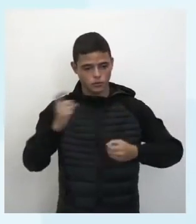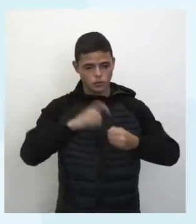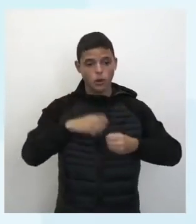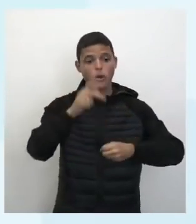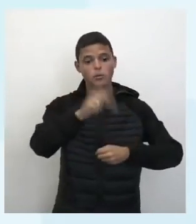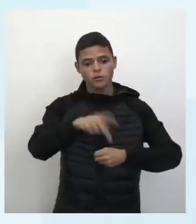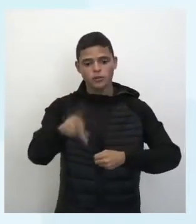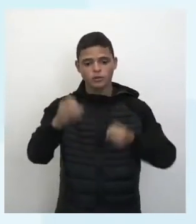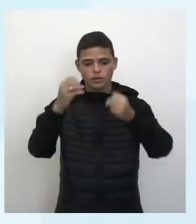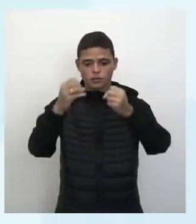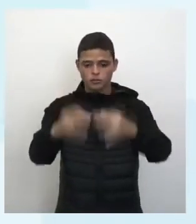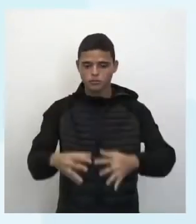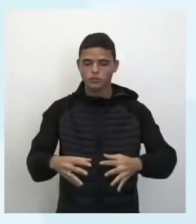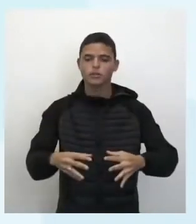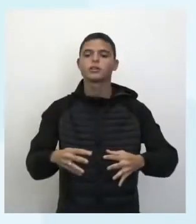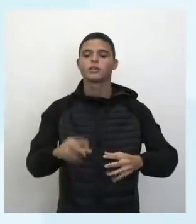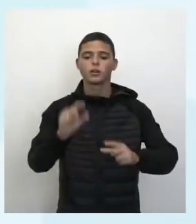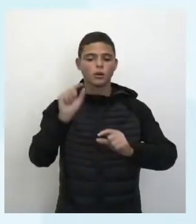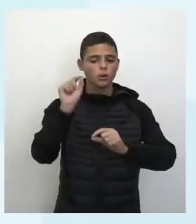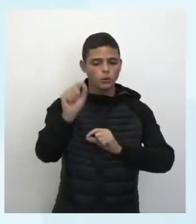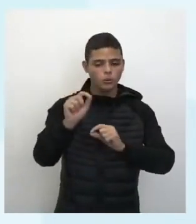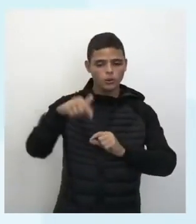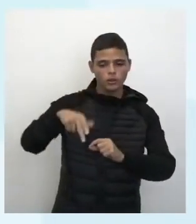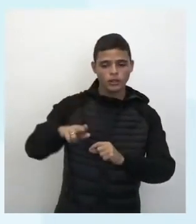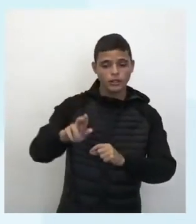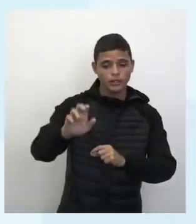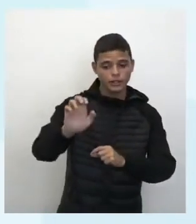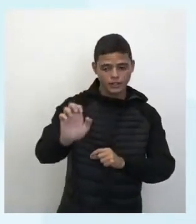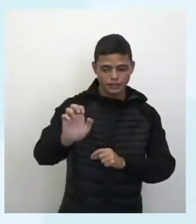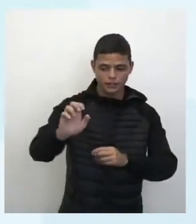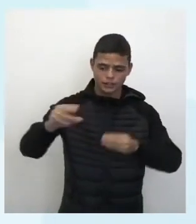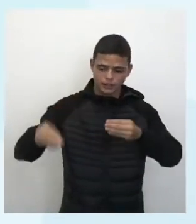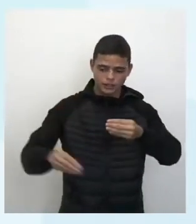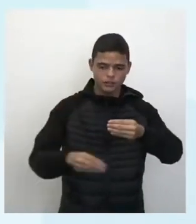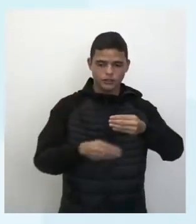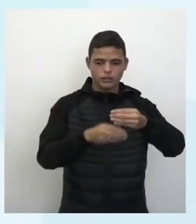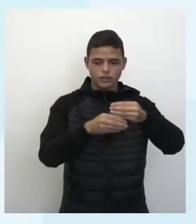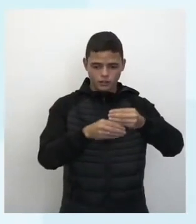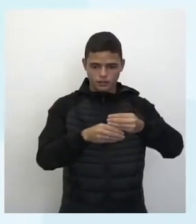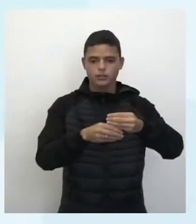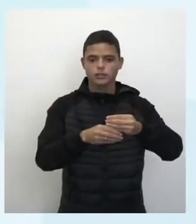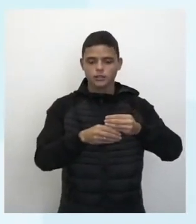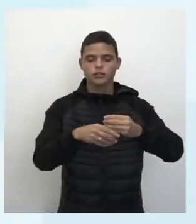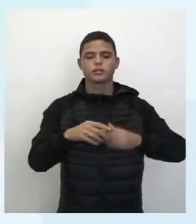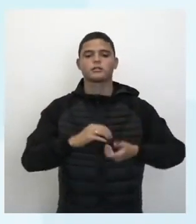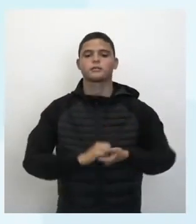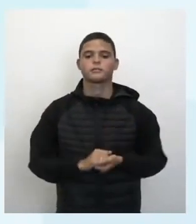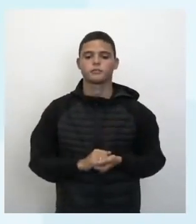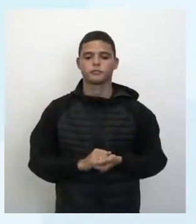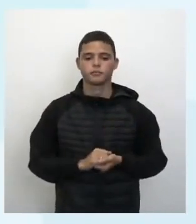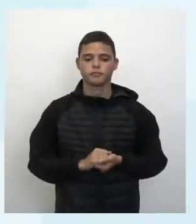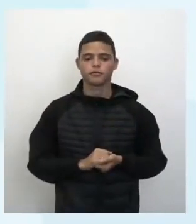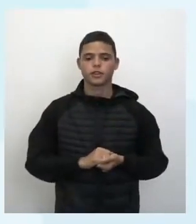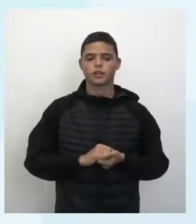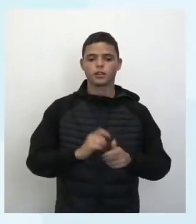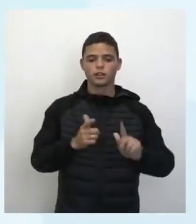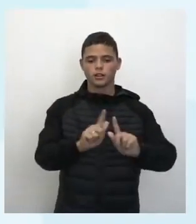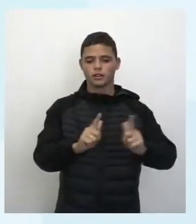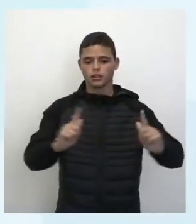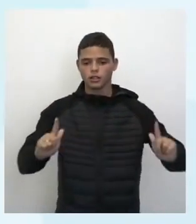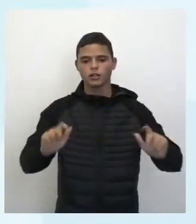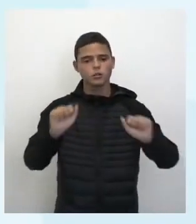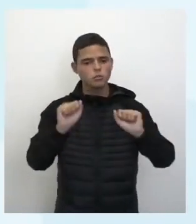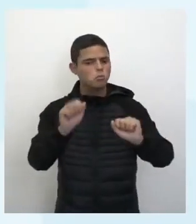verbo, que é a conjunção integrante, tá? Que é a conjunção que faz parte das objetivas. Gramática pode